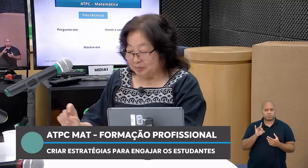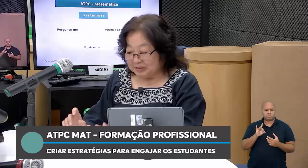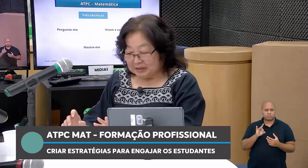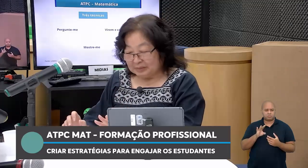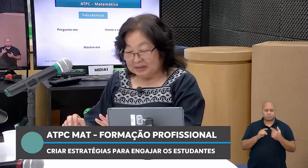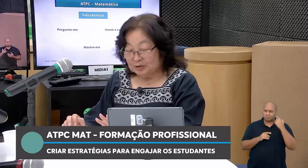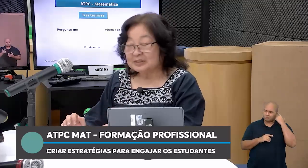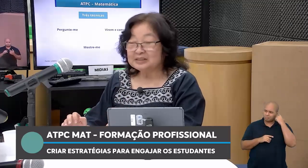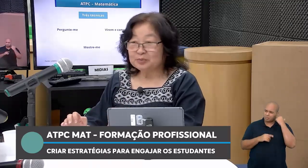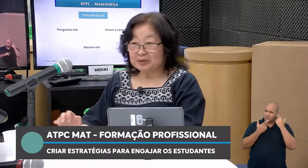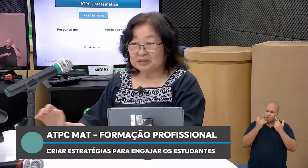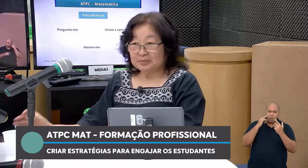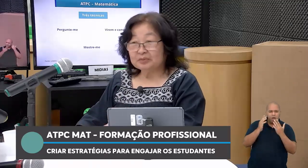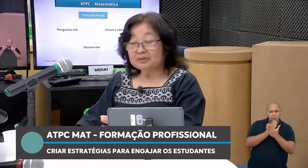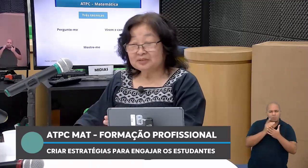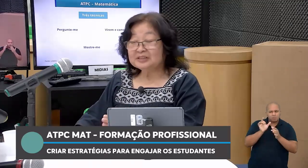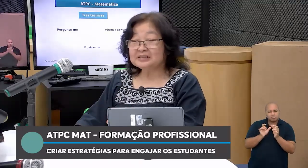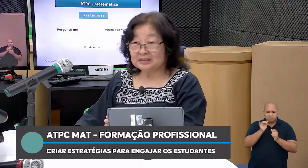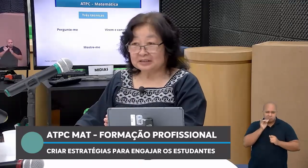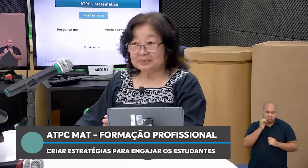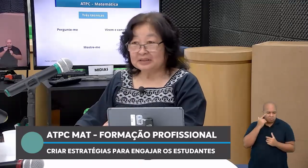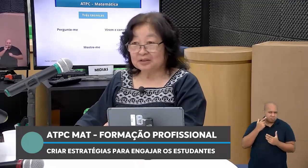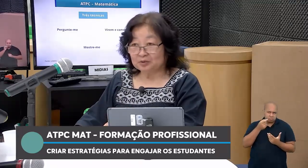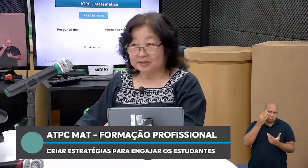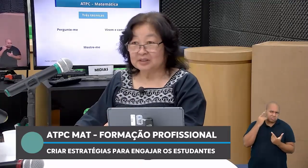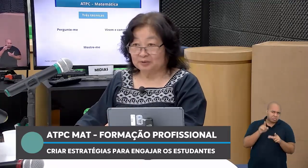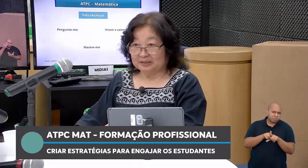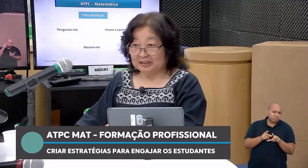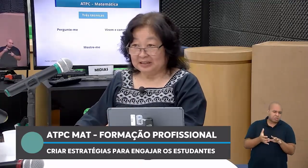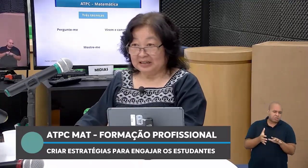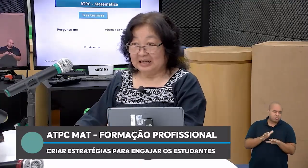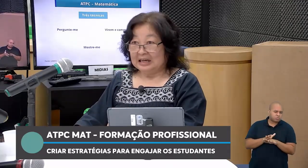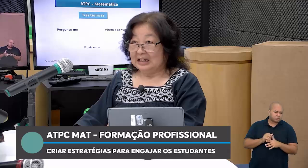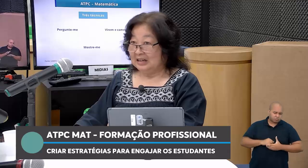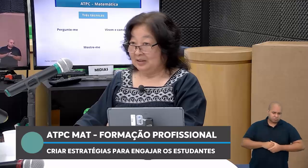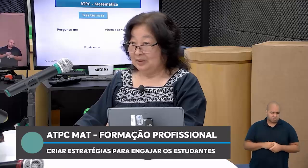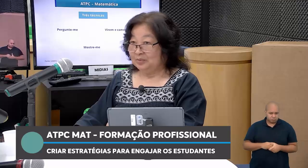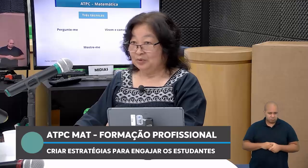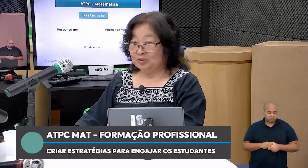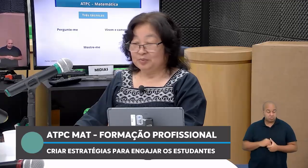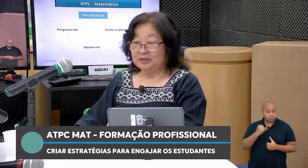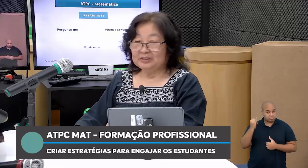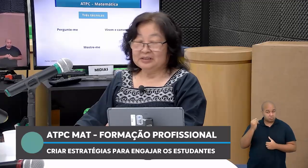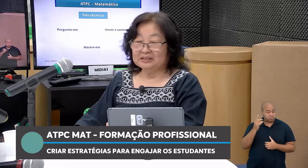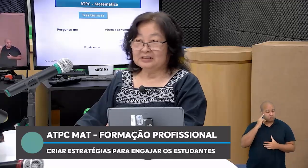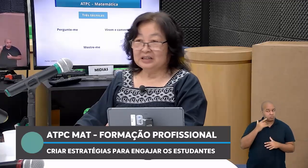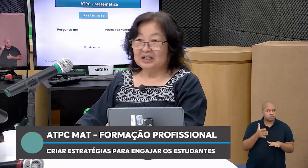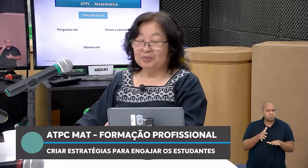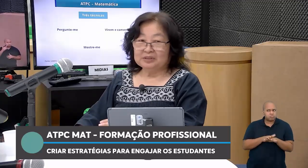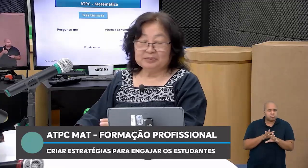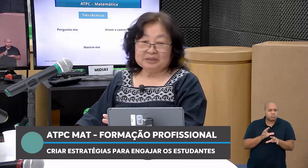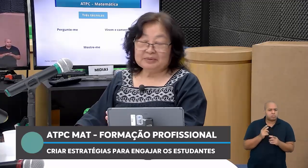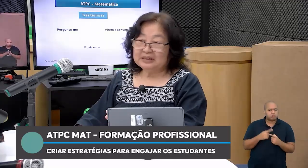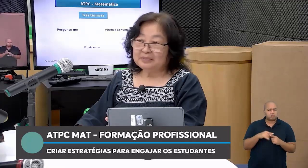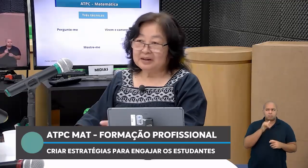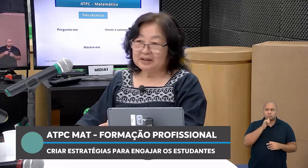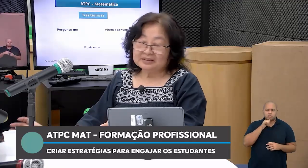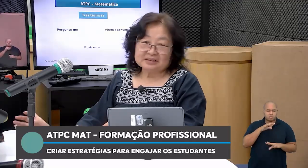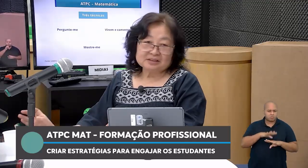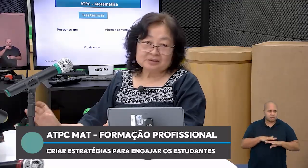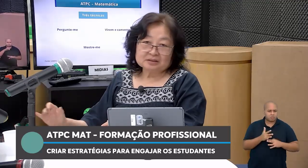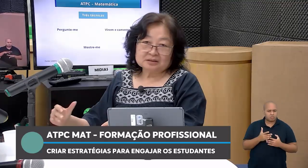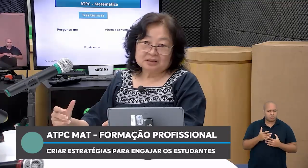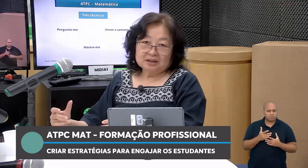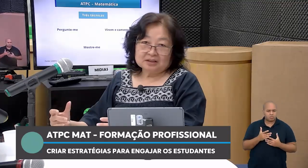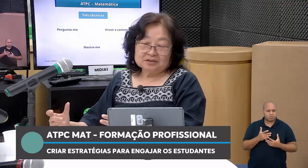quero citar uma situação, por exemplo, não esquecer também da inclusão, né? Sim, é muito importante, né, Kimi? Por exemplo, na